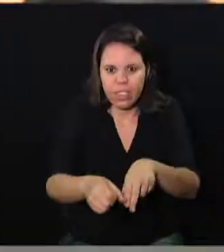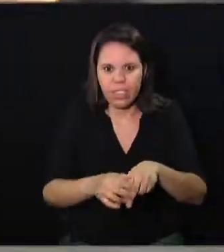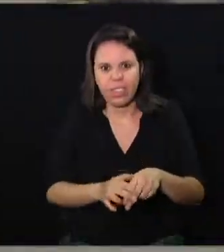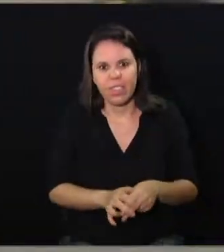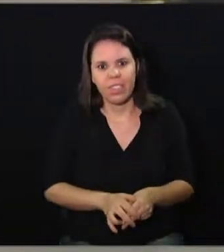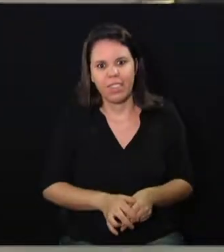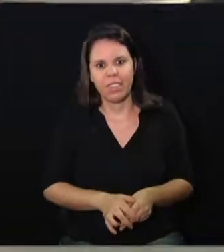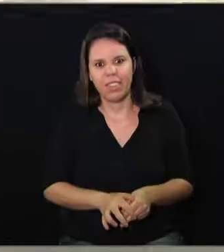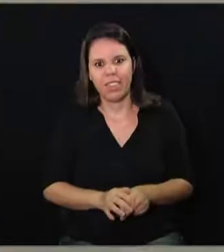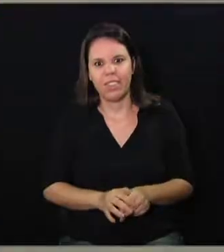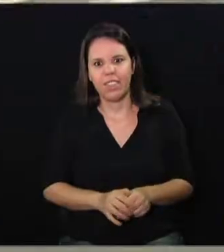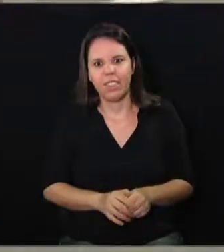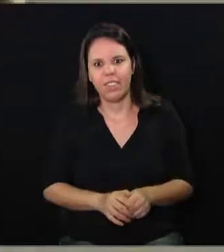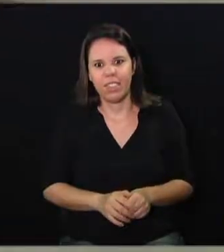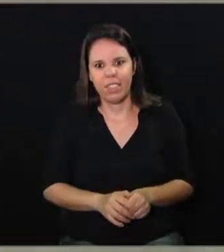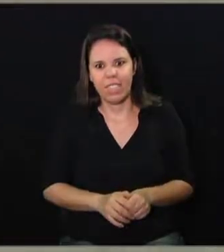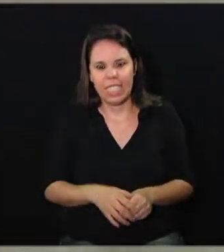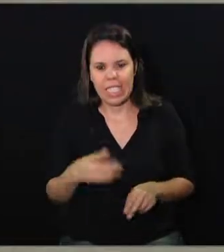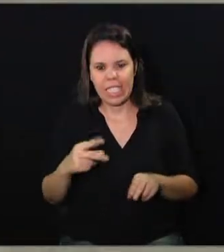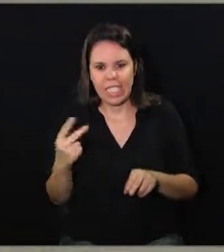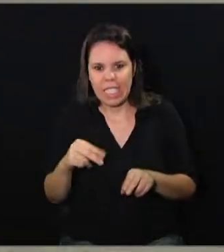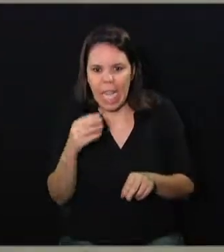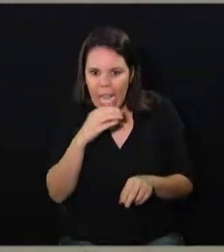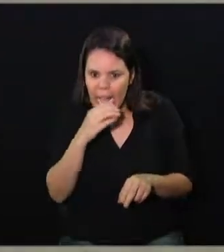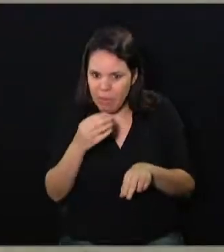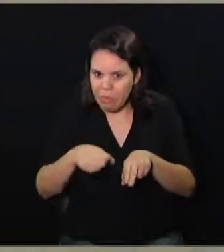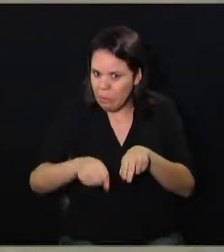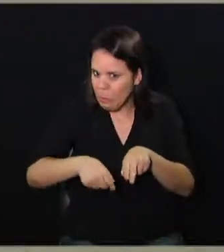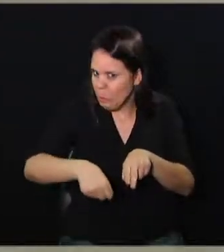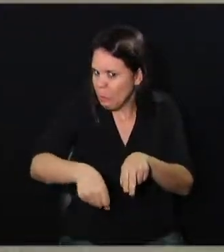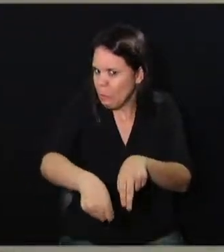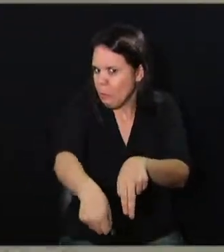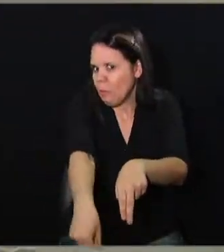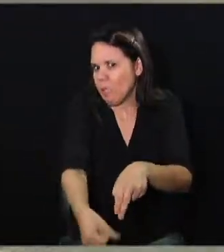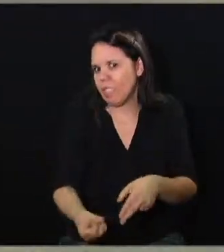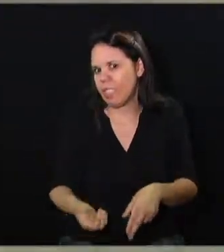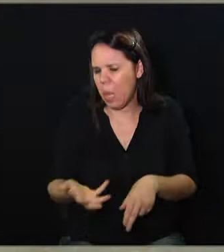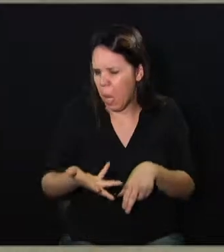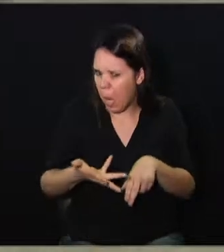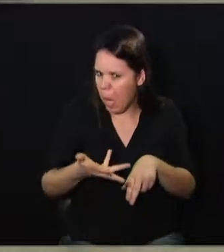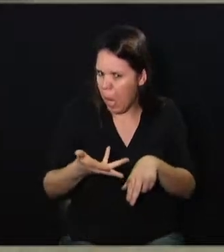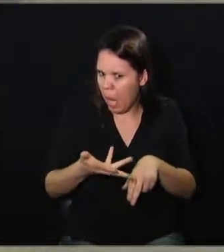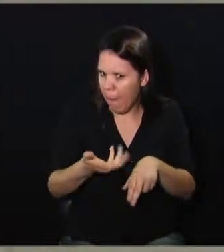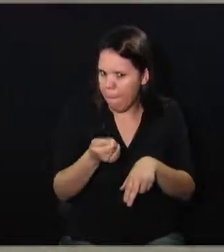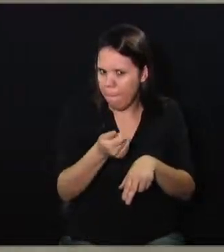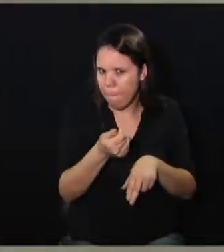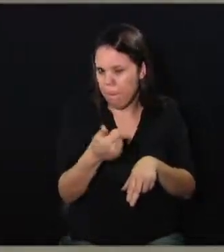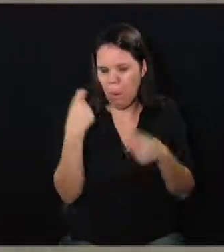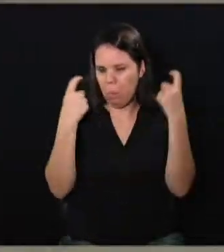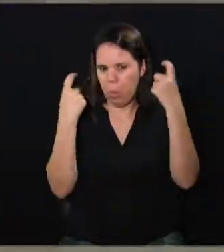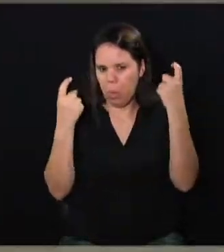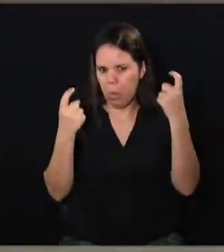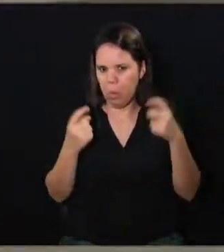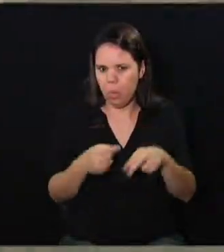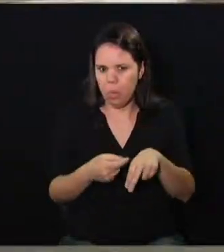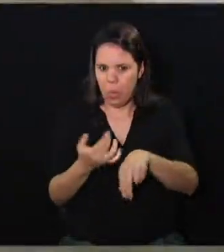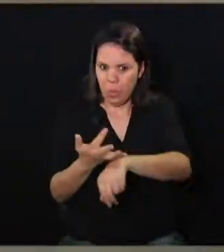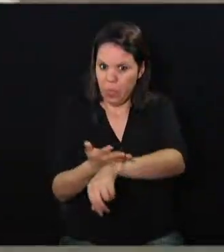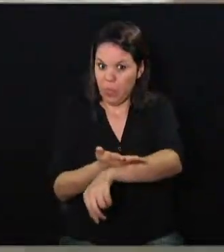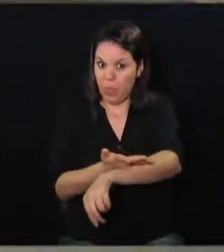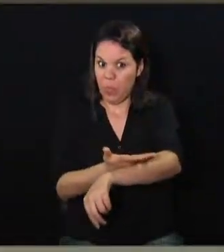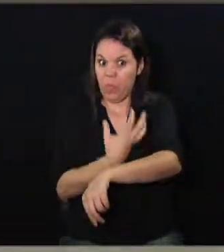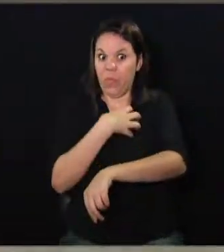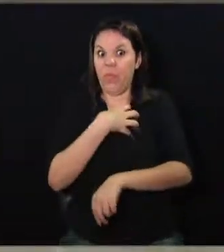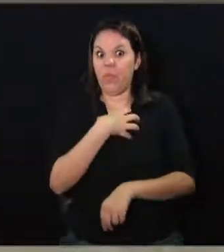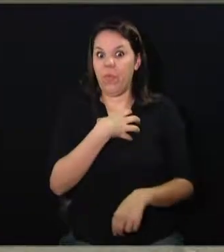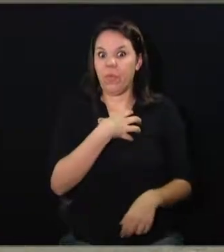carrinho! Taca-lhe pau, taca-lhe pau, taca-lhe pau! A velocidade pouco importa. Na descida, a emoção toma